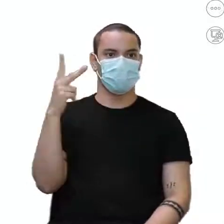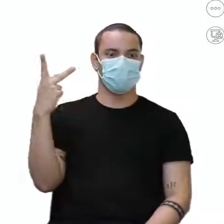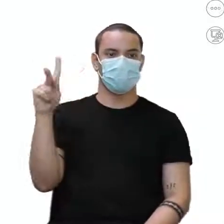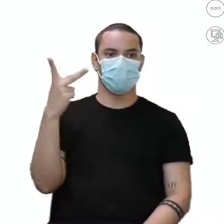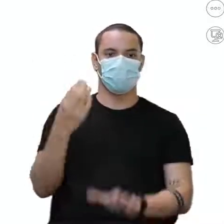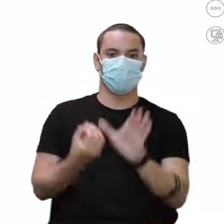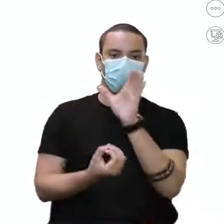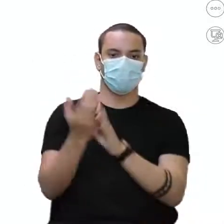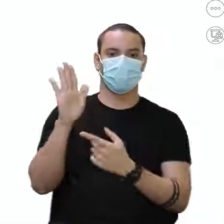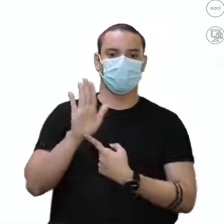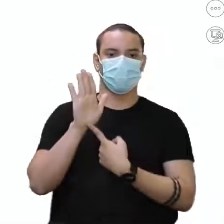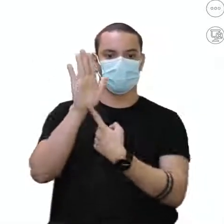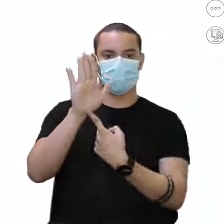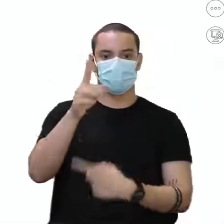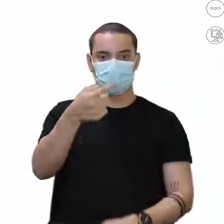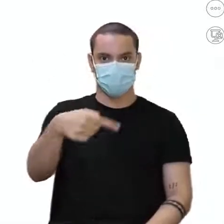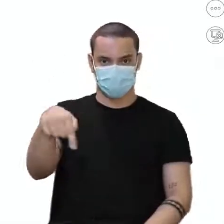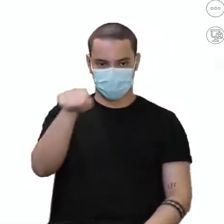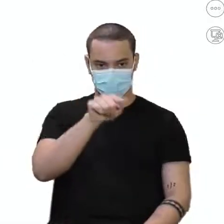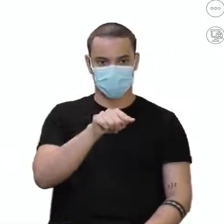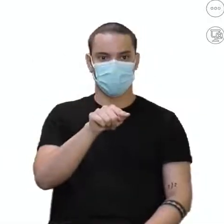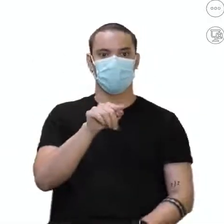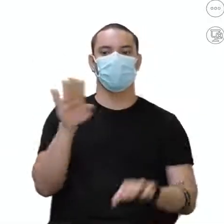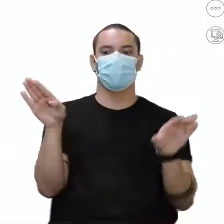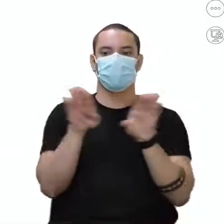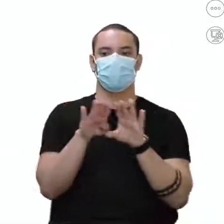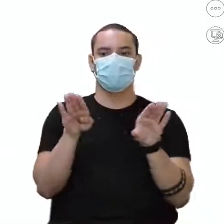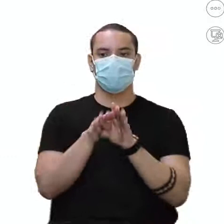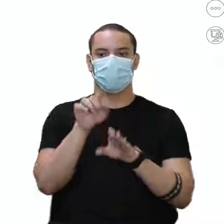vem apresentada para você. Também